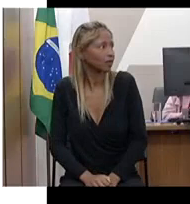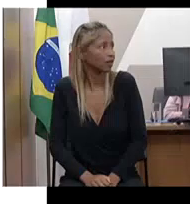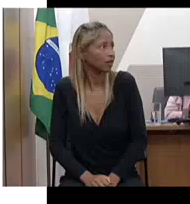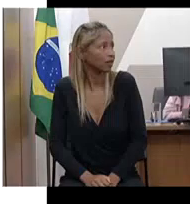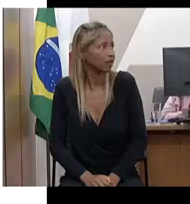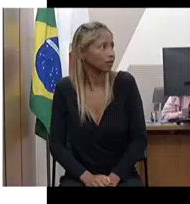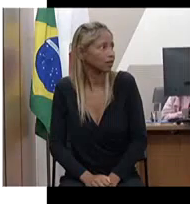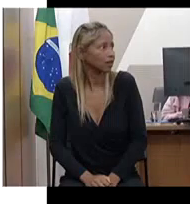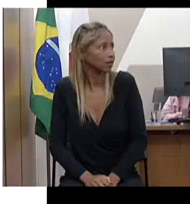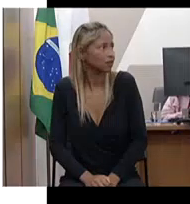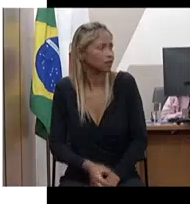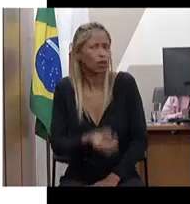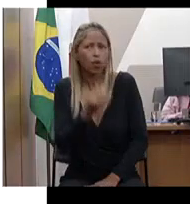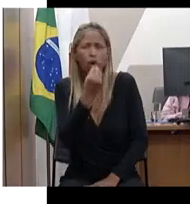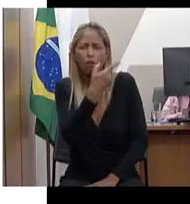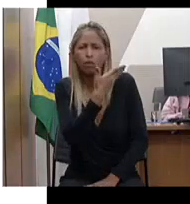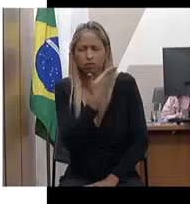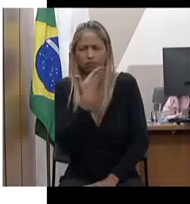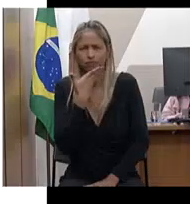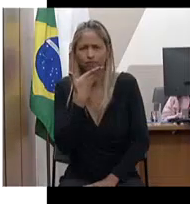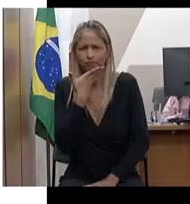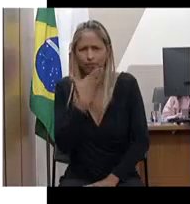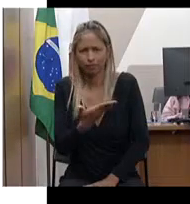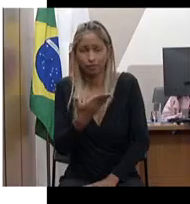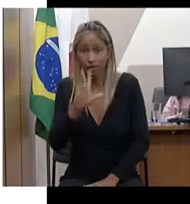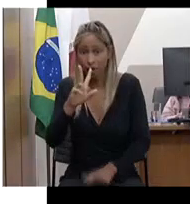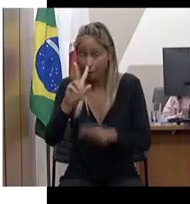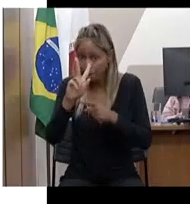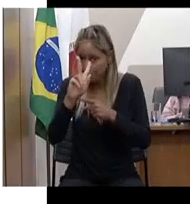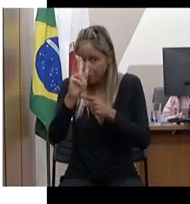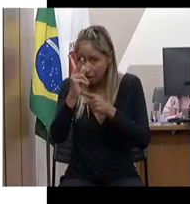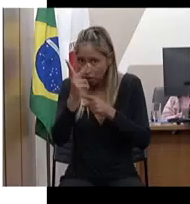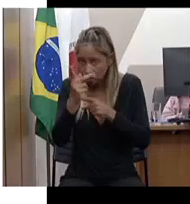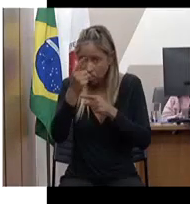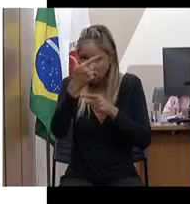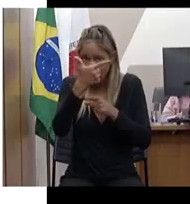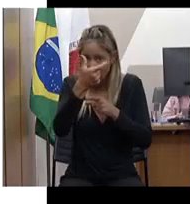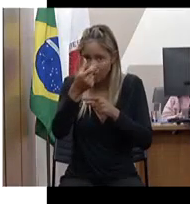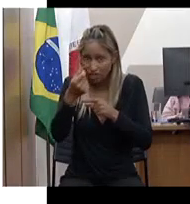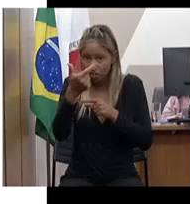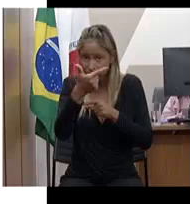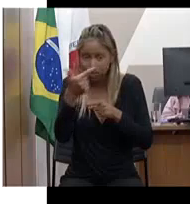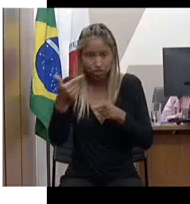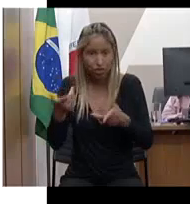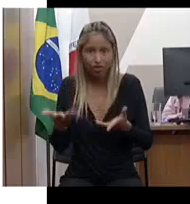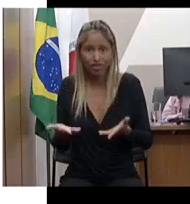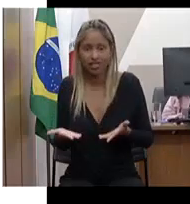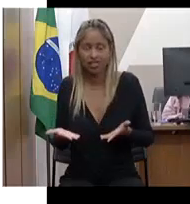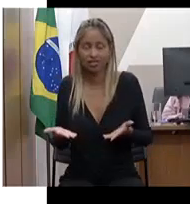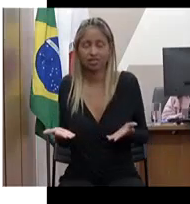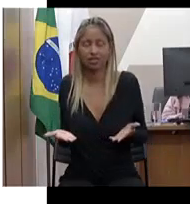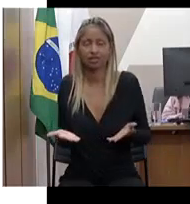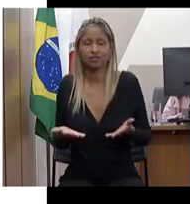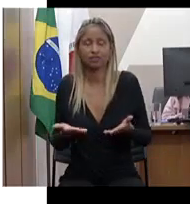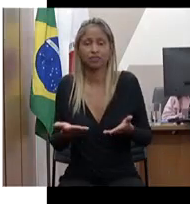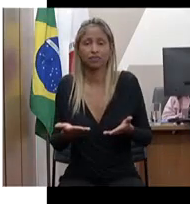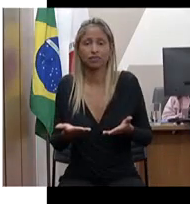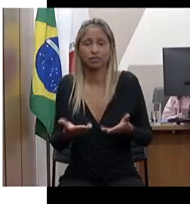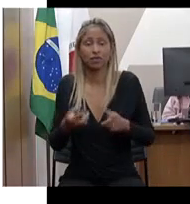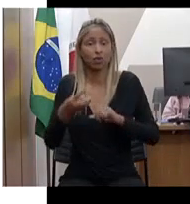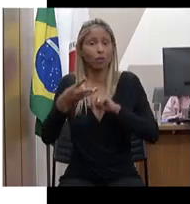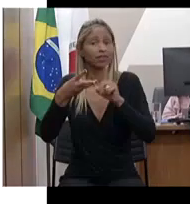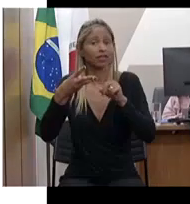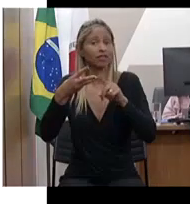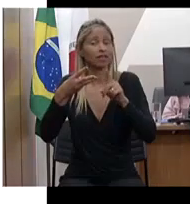fotografia dá uma ideia do que isso tô falando de Belo Horizonte em 2022 tá gente numa terceirizada